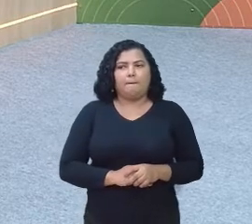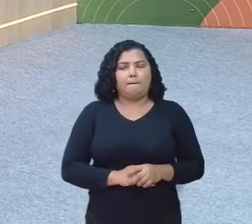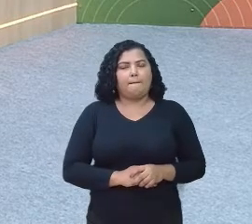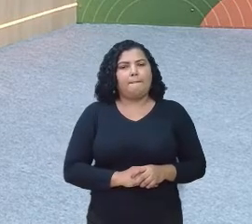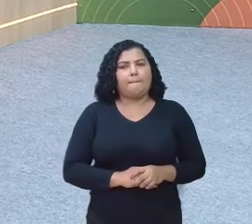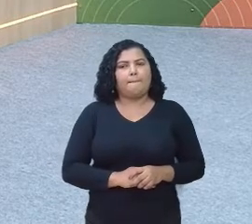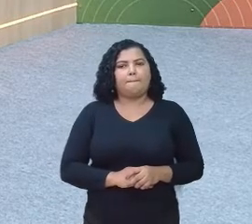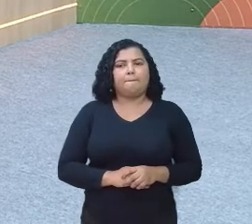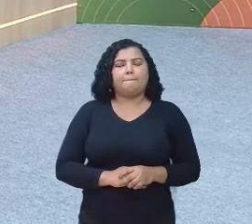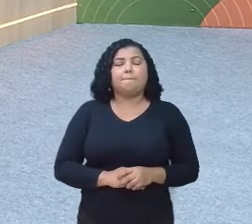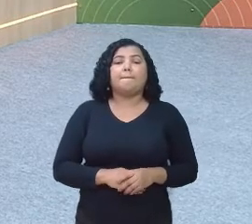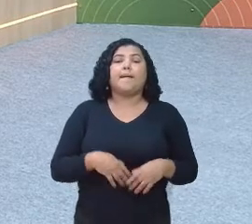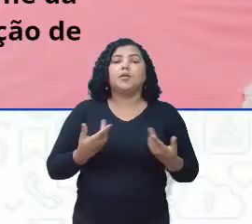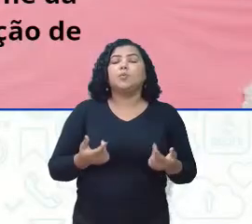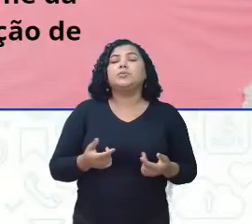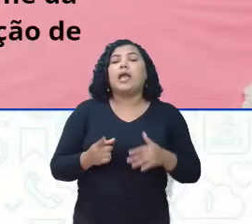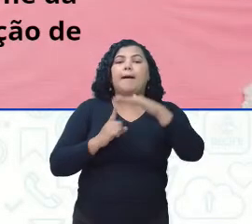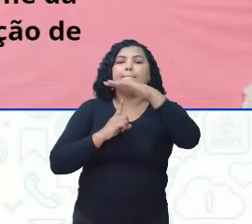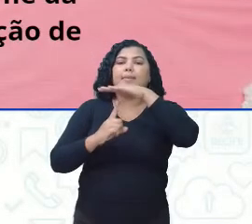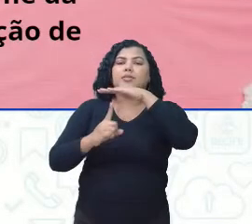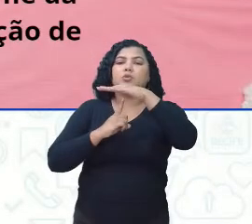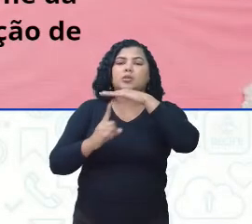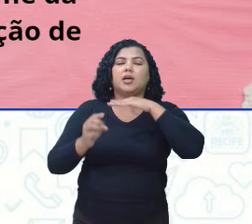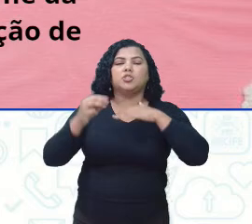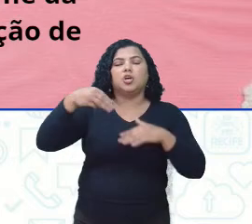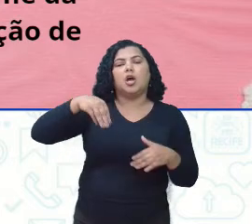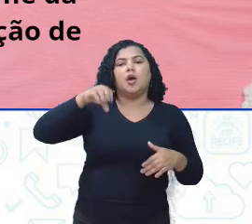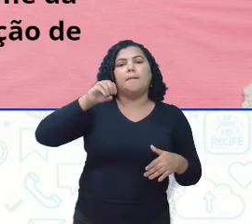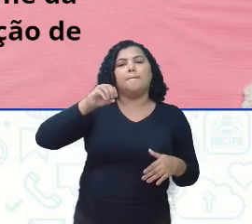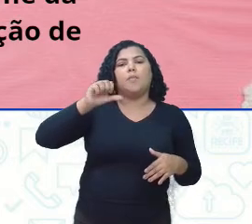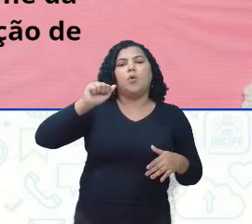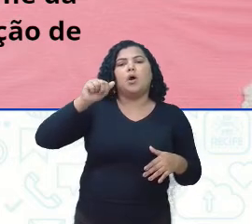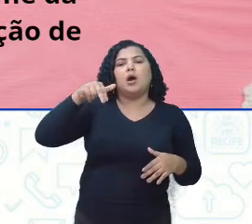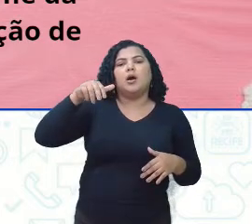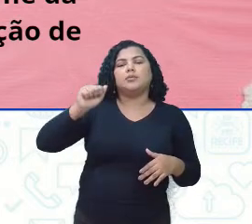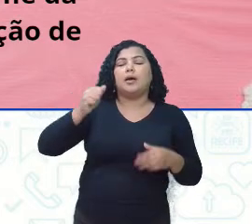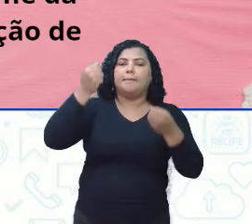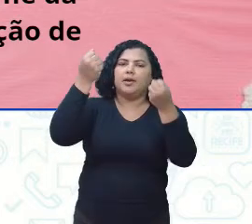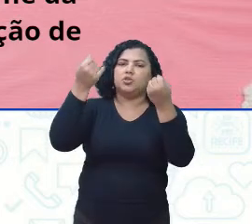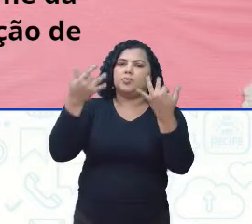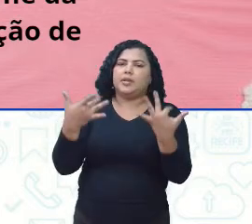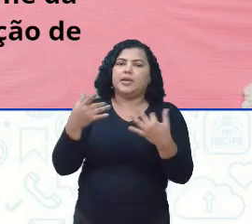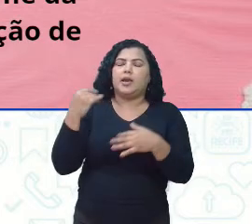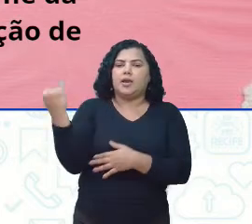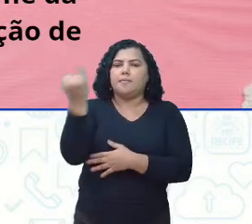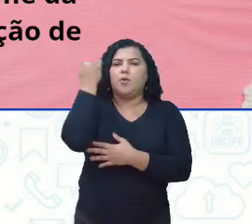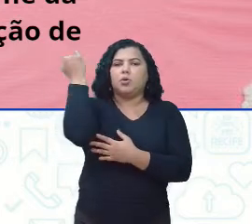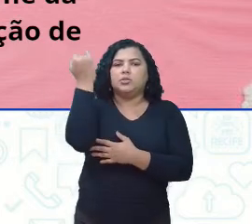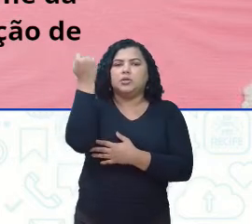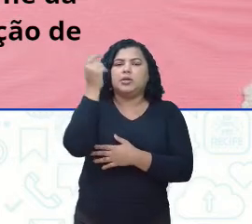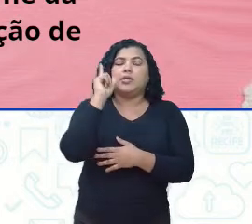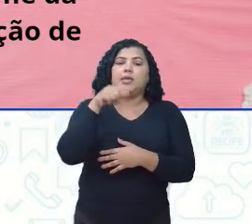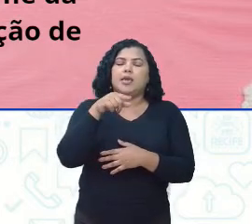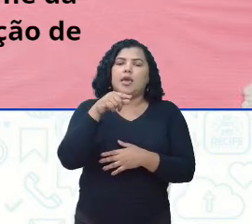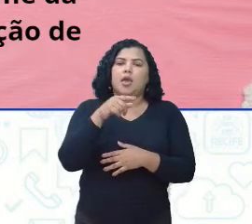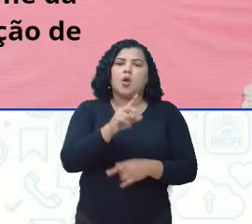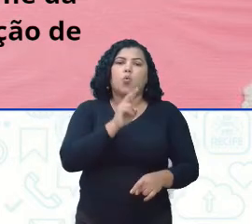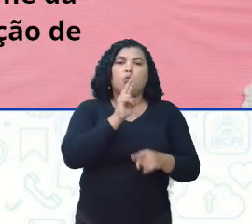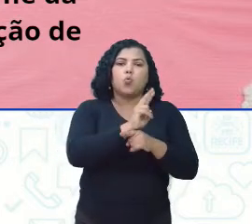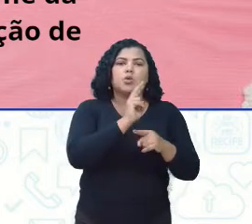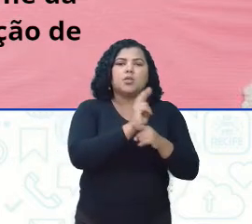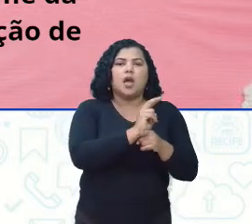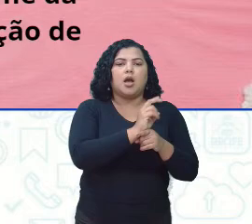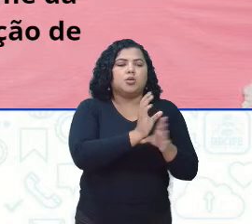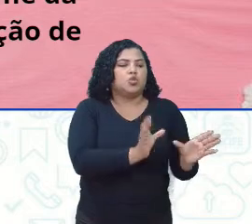trouxe a personagem Moana, do filme da Disney, para falar sobre a importância da preservação das comunidades isoladas e das suas culturas, por